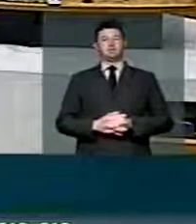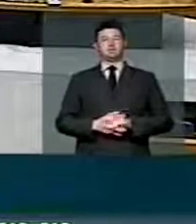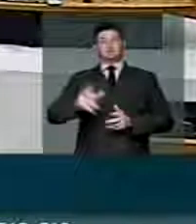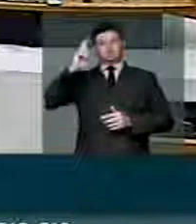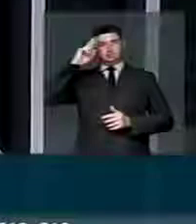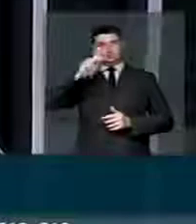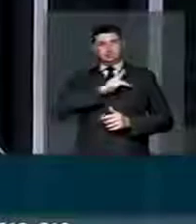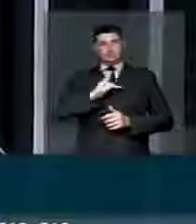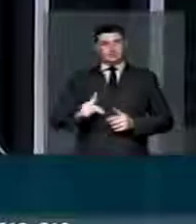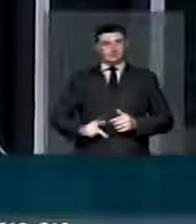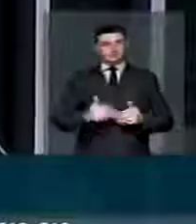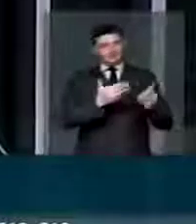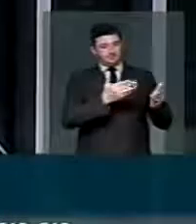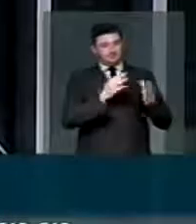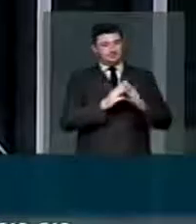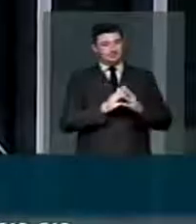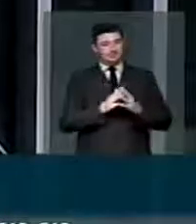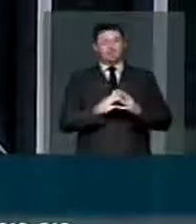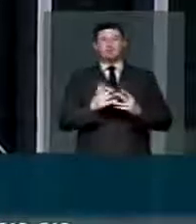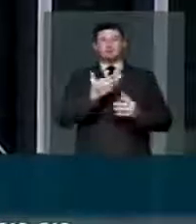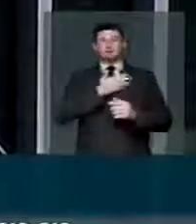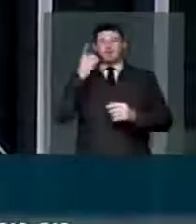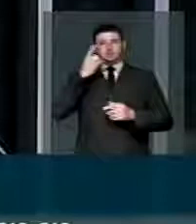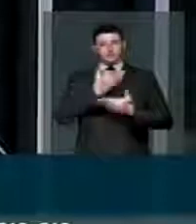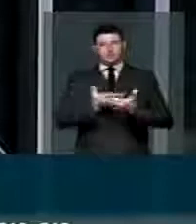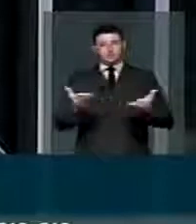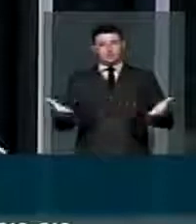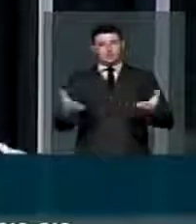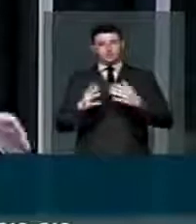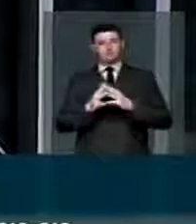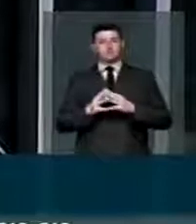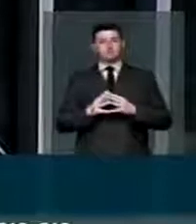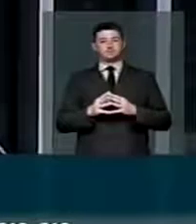Senhor presidente, demais pares,